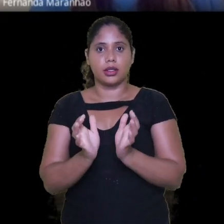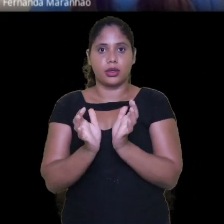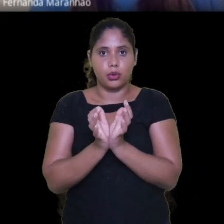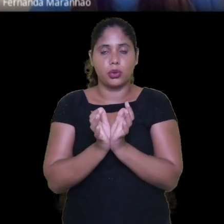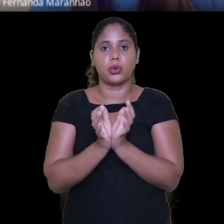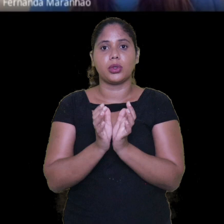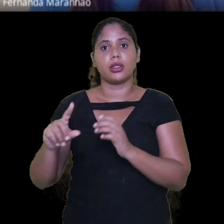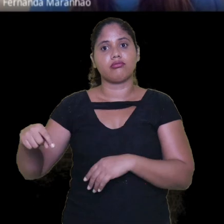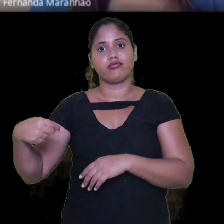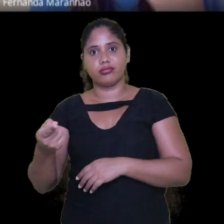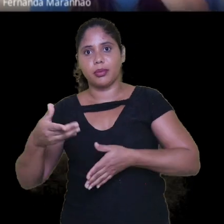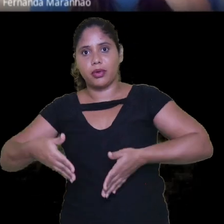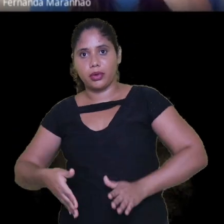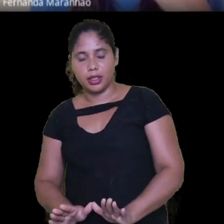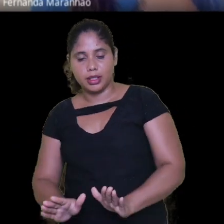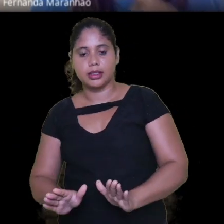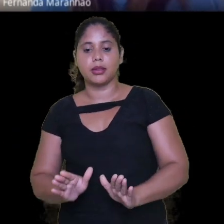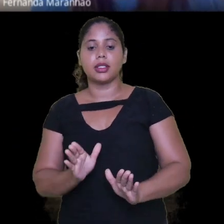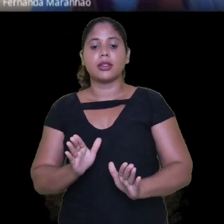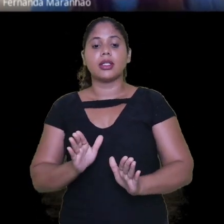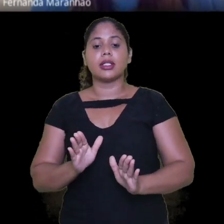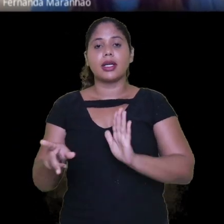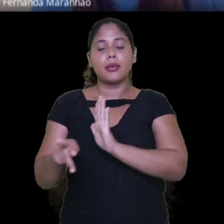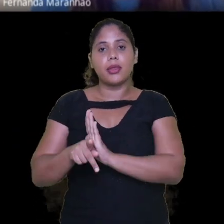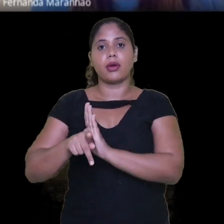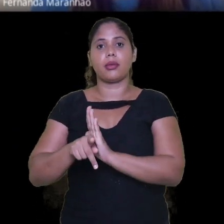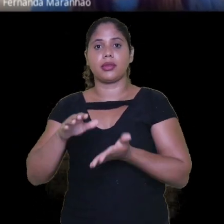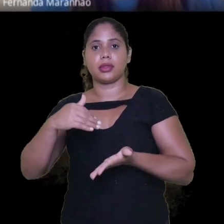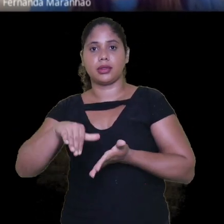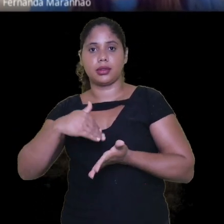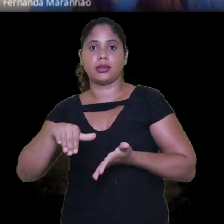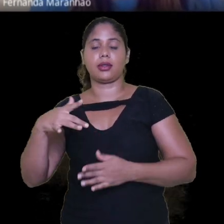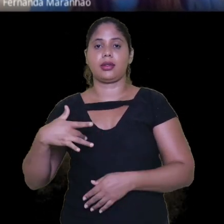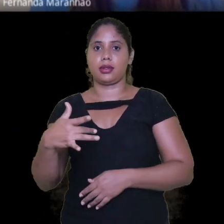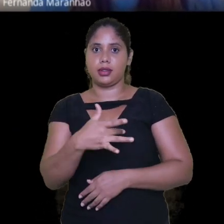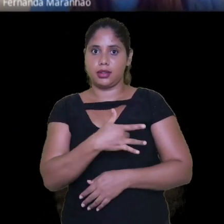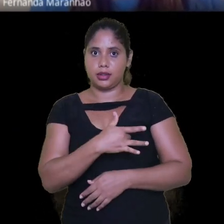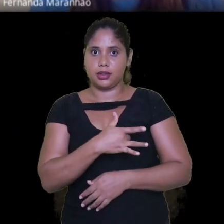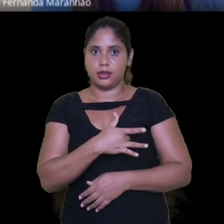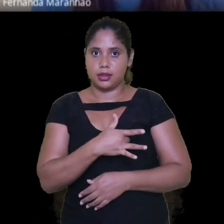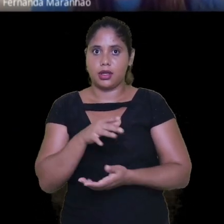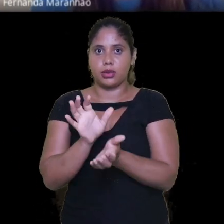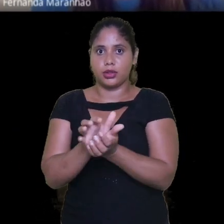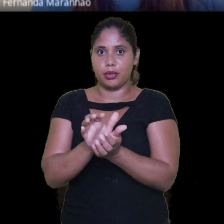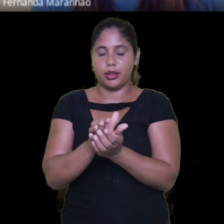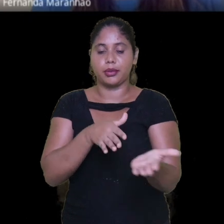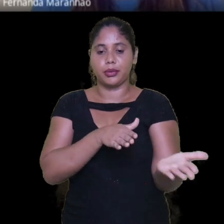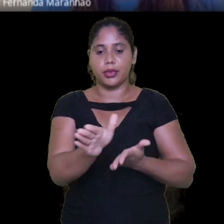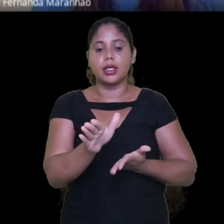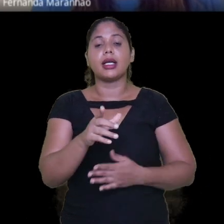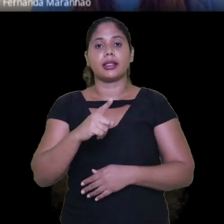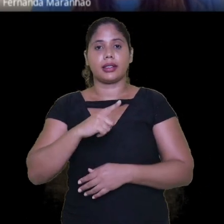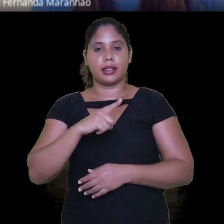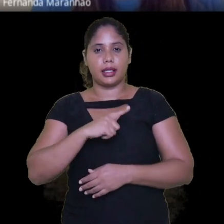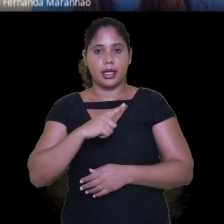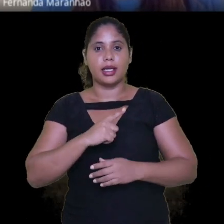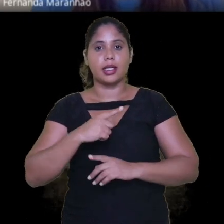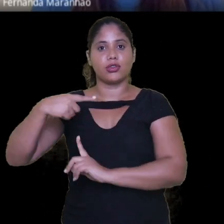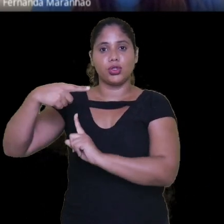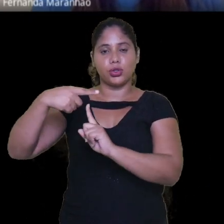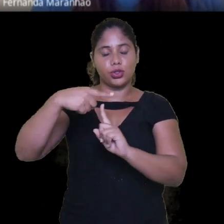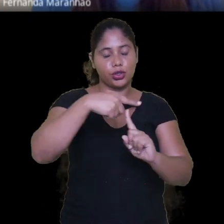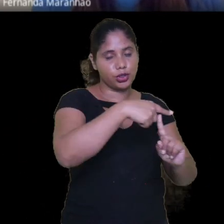de ter a hipertensão, tem que ter uma proteinúria instalada, e nós vamos já destrechar qual o nível de proteinúria que deve ser